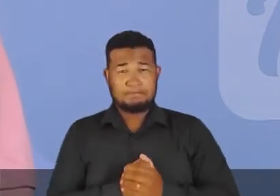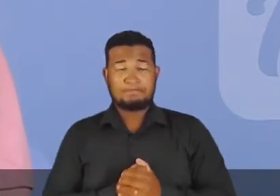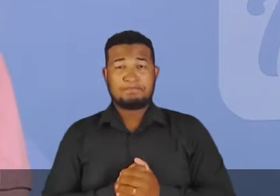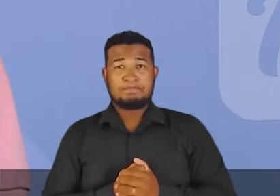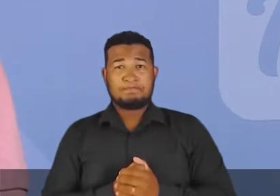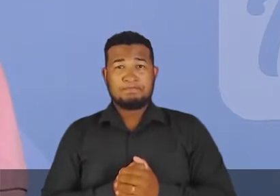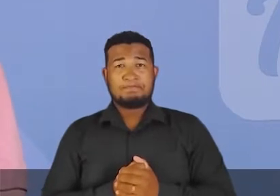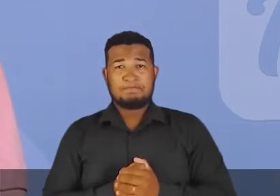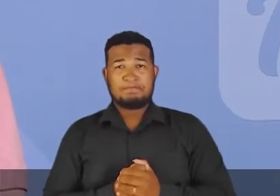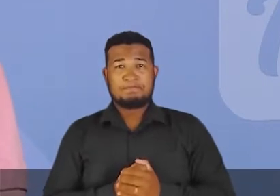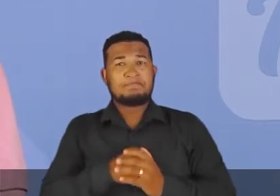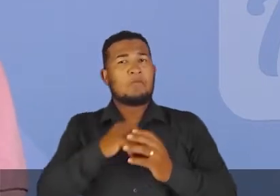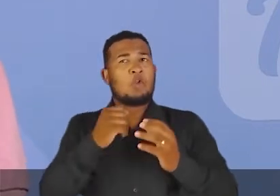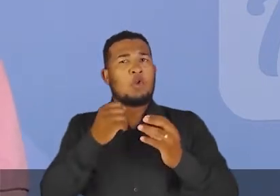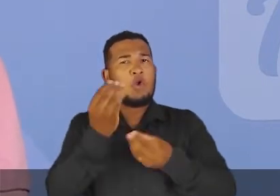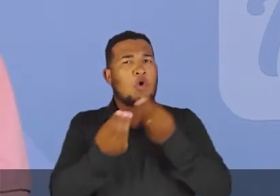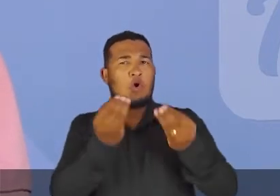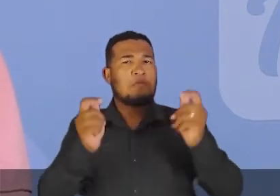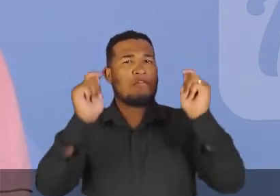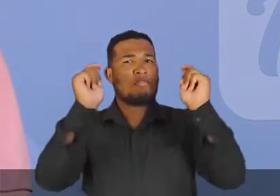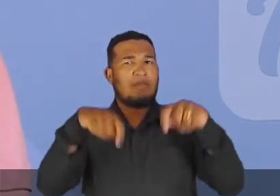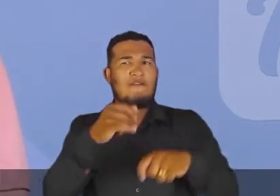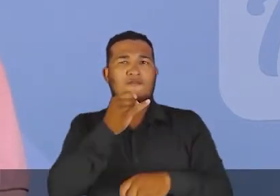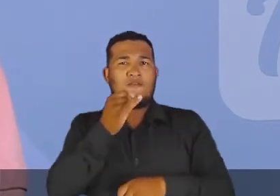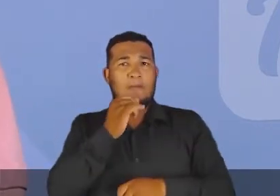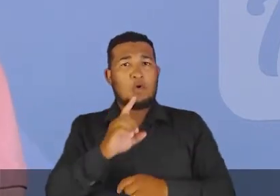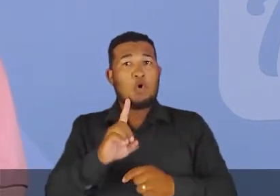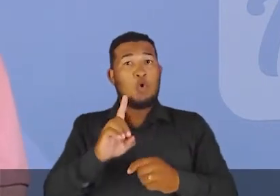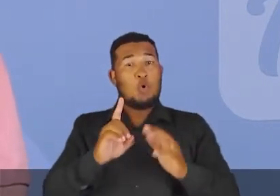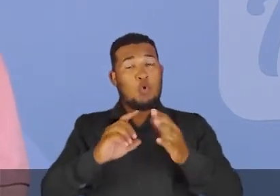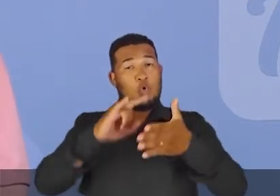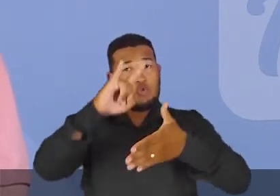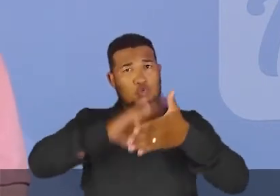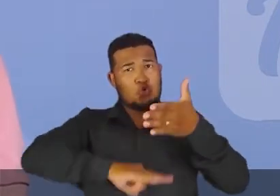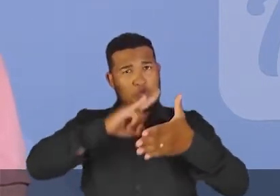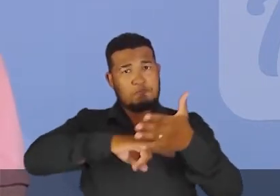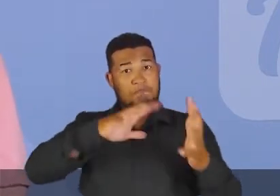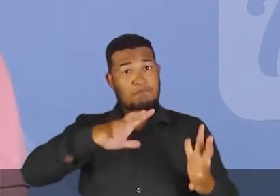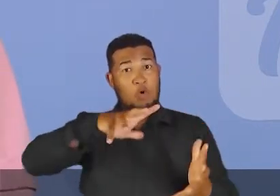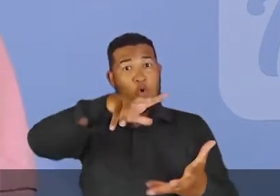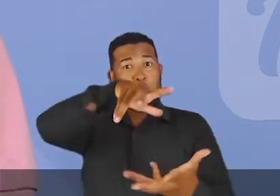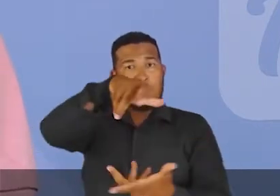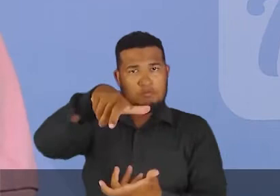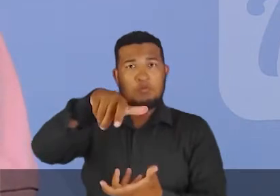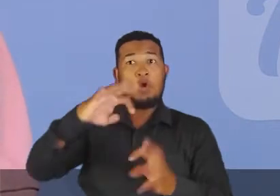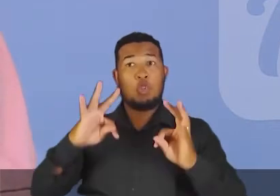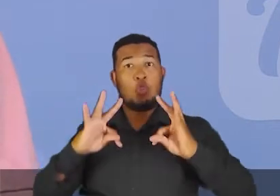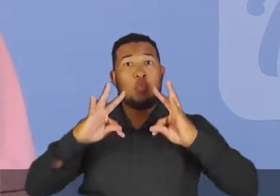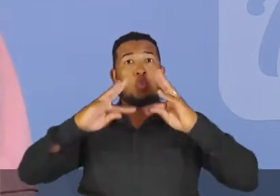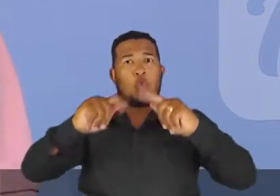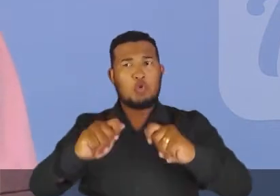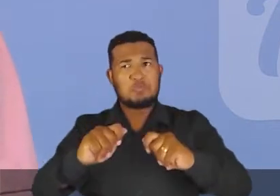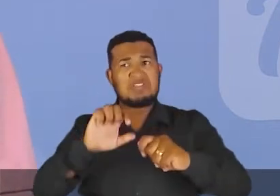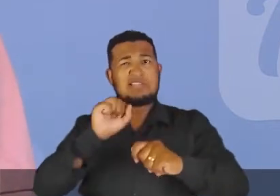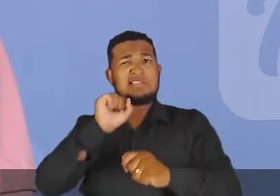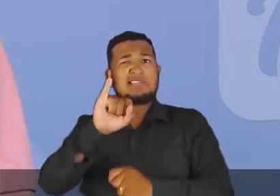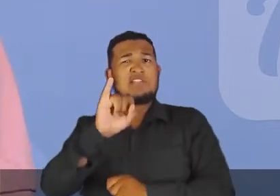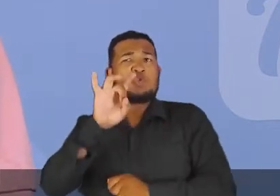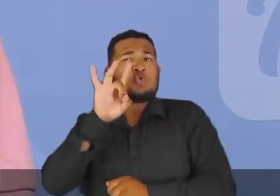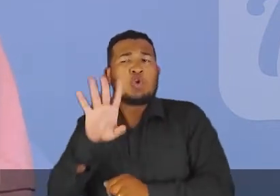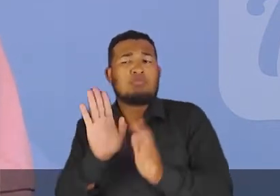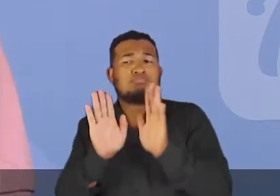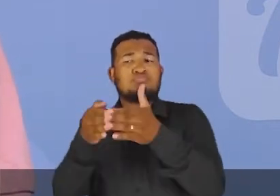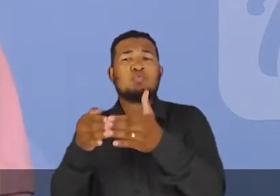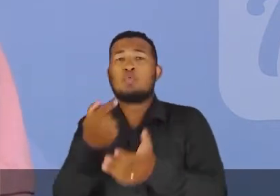só, como que ela pode ser uma declaração universal se ela só abarca o direito